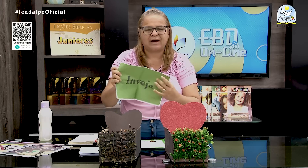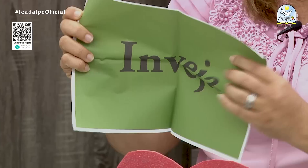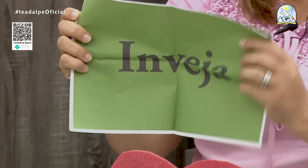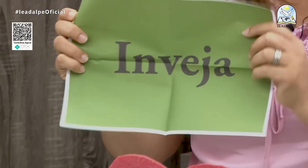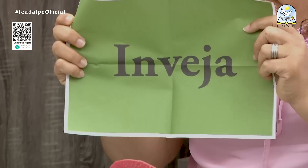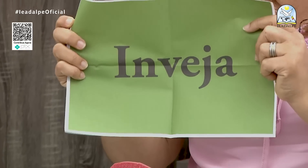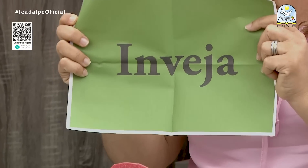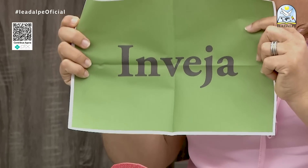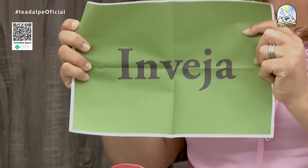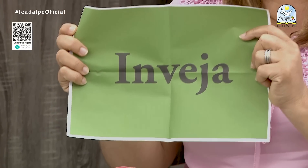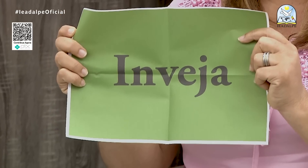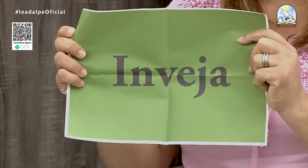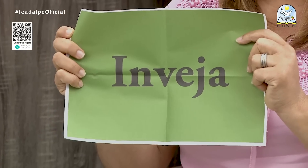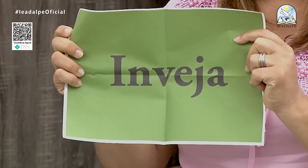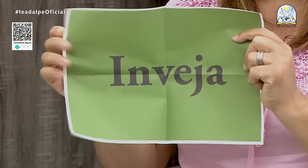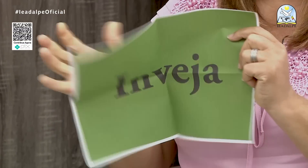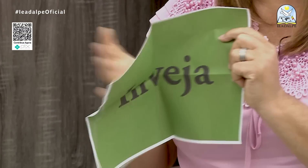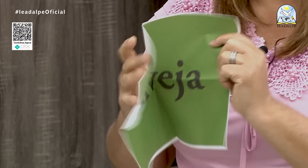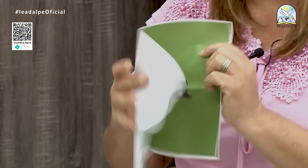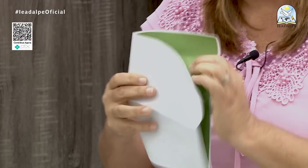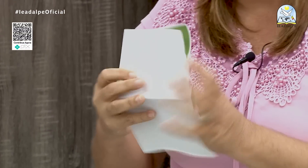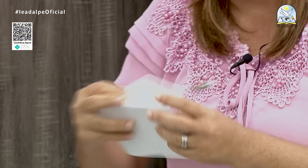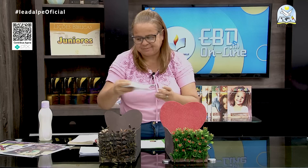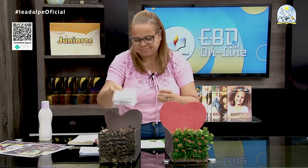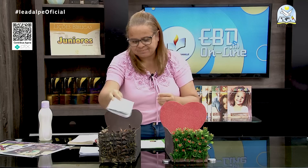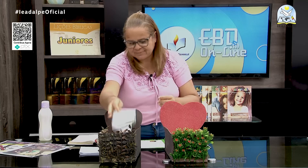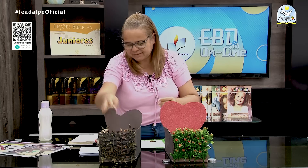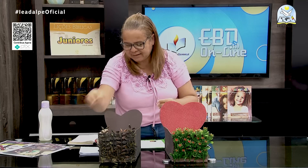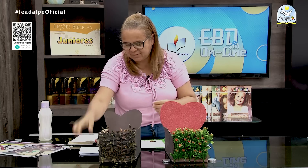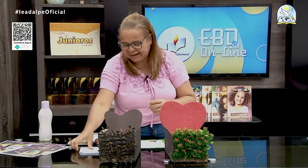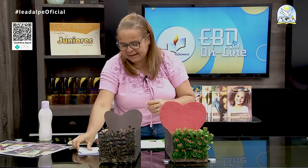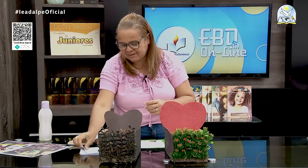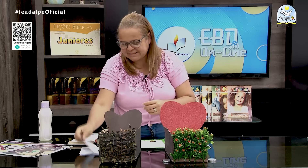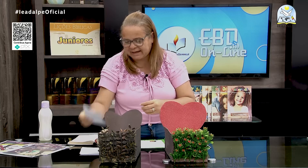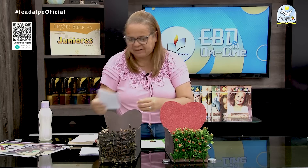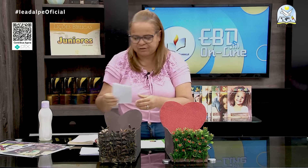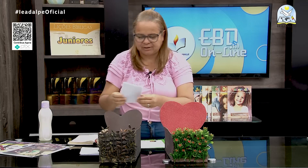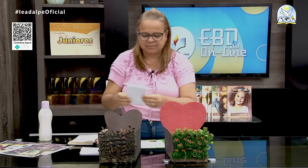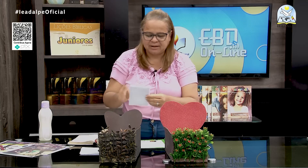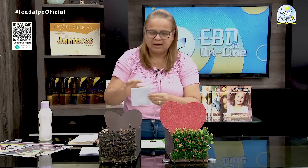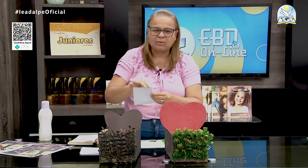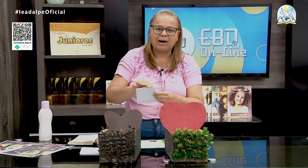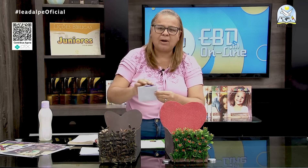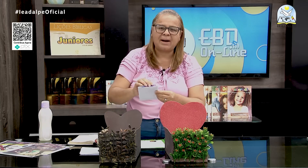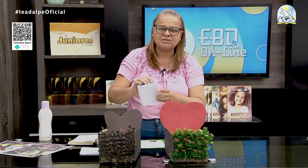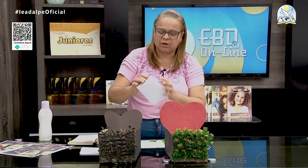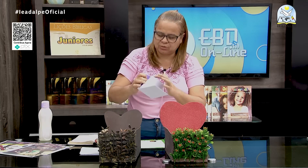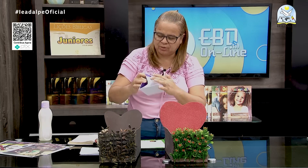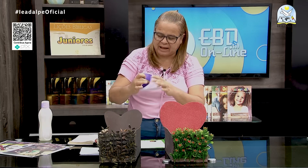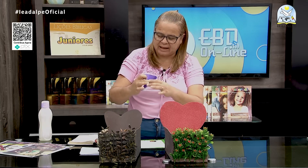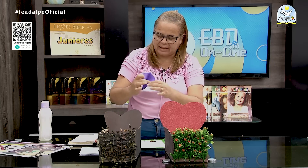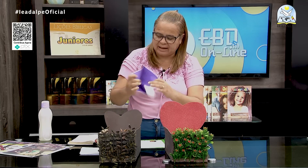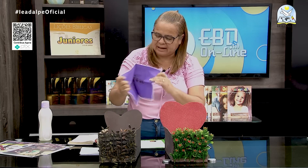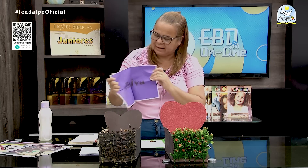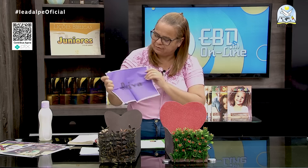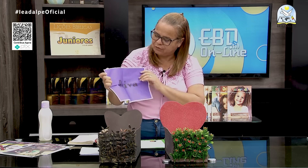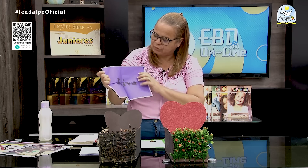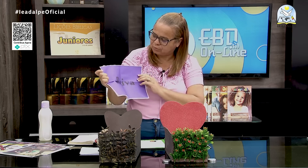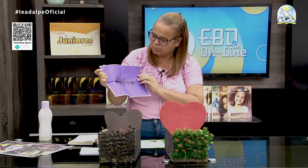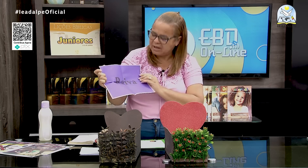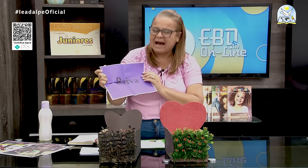árvore não vale inveja então não vale não é legal essa árvore Qual é o mais outro a